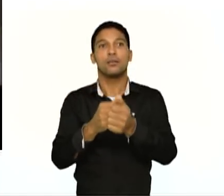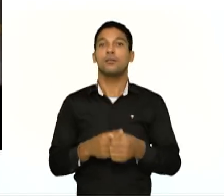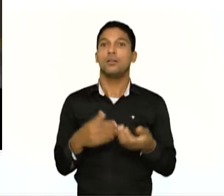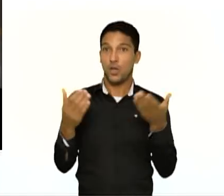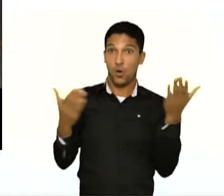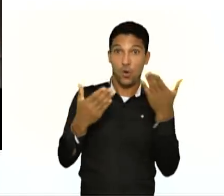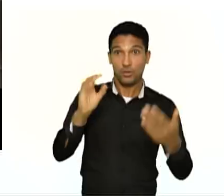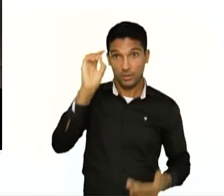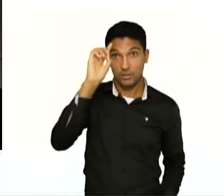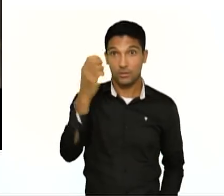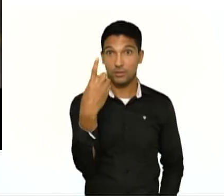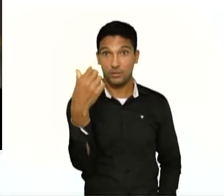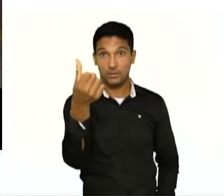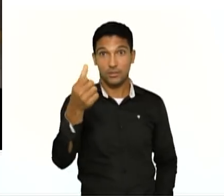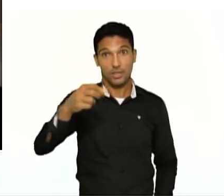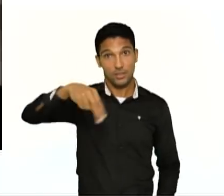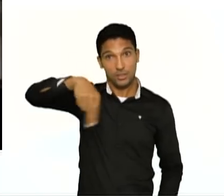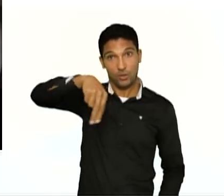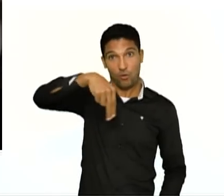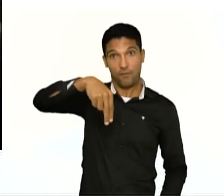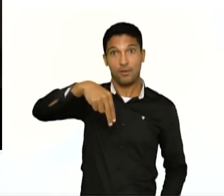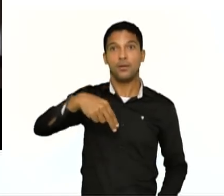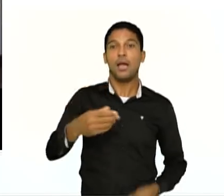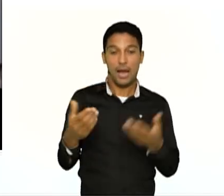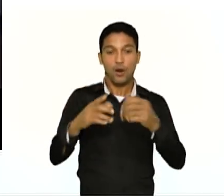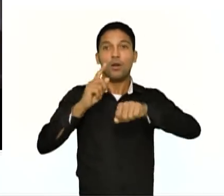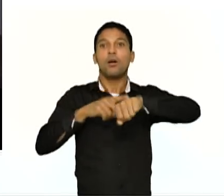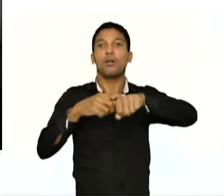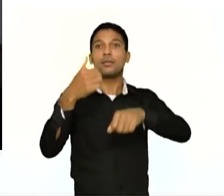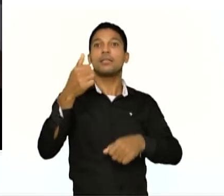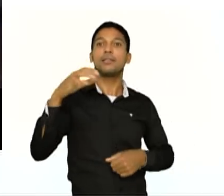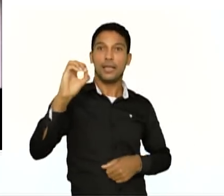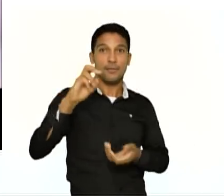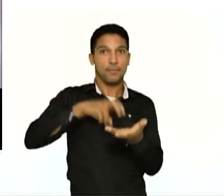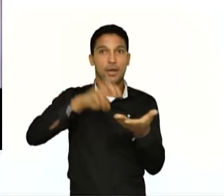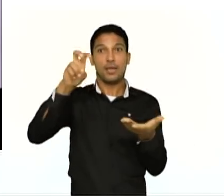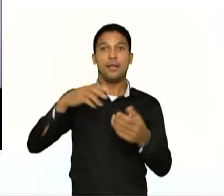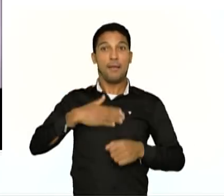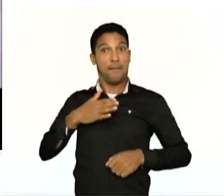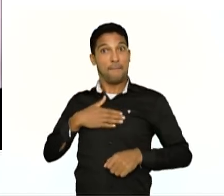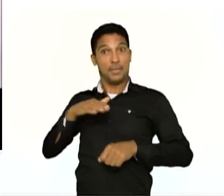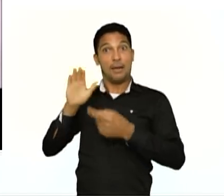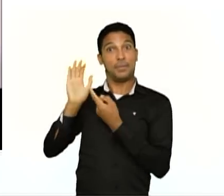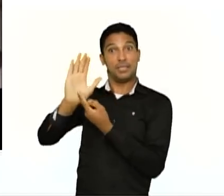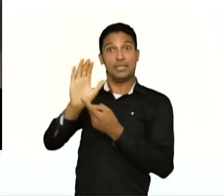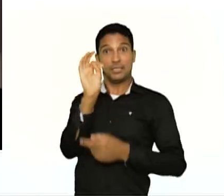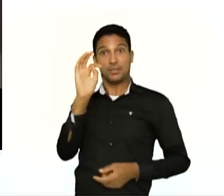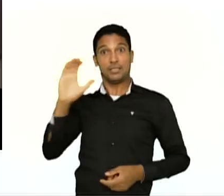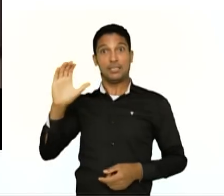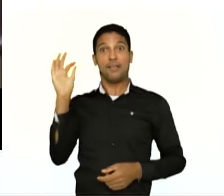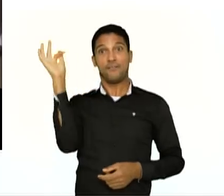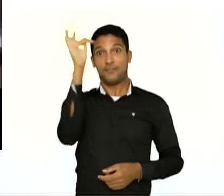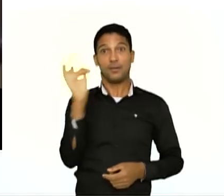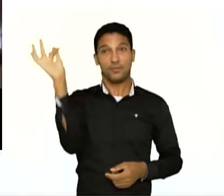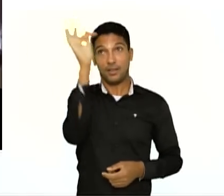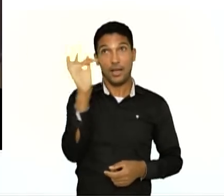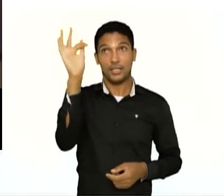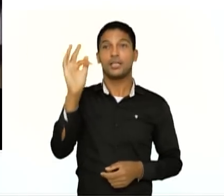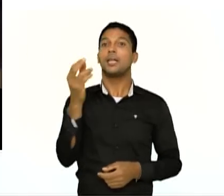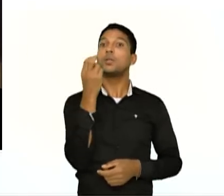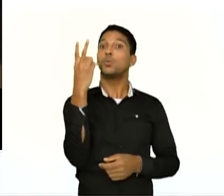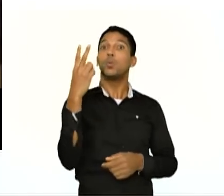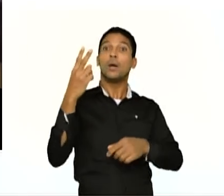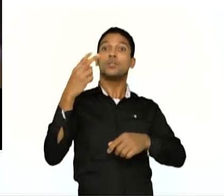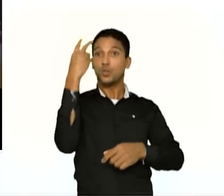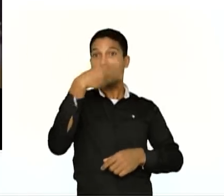16 de novembro. Agora são 10 e pouca da manhã. Meu TCC tá marcado pra apresentar na faculdade 2 horas da tarde. Então eu